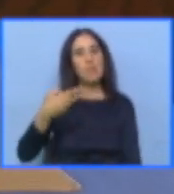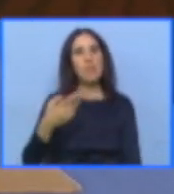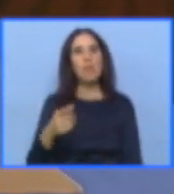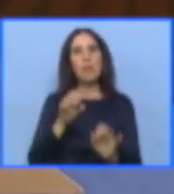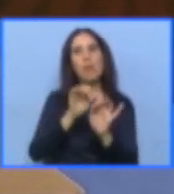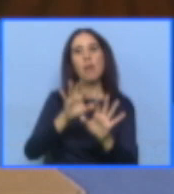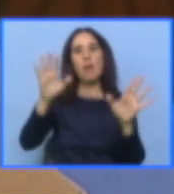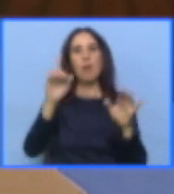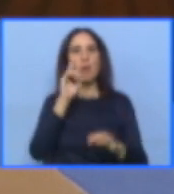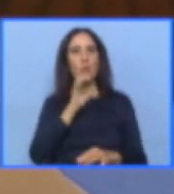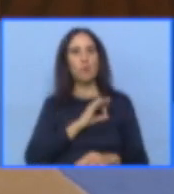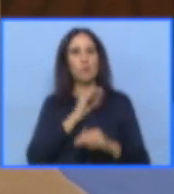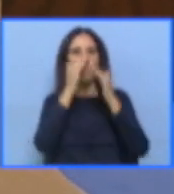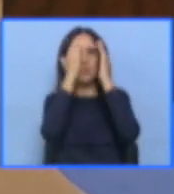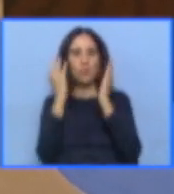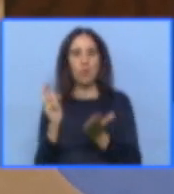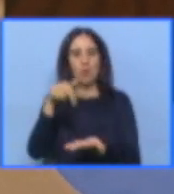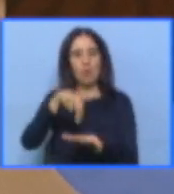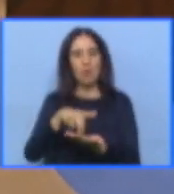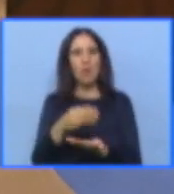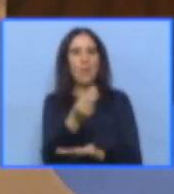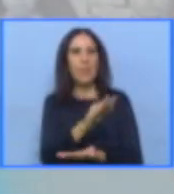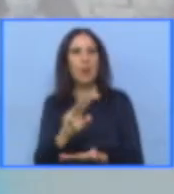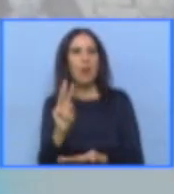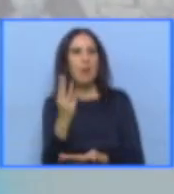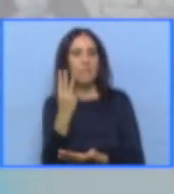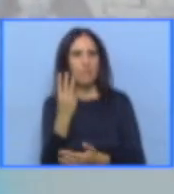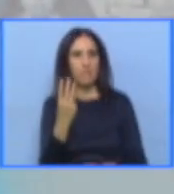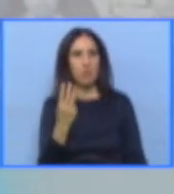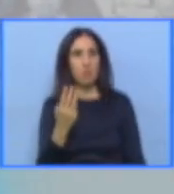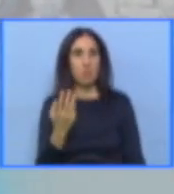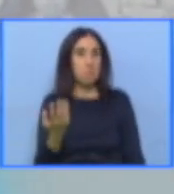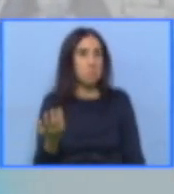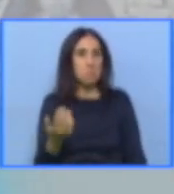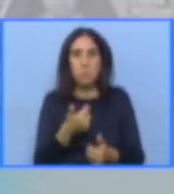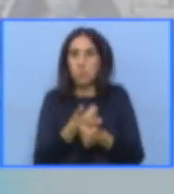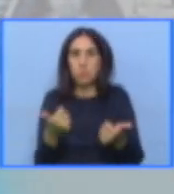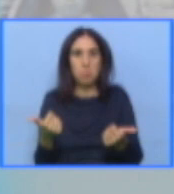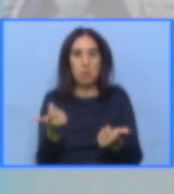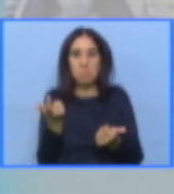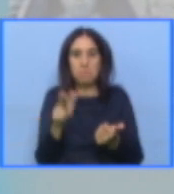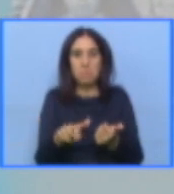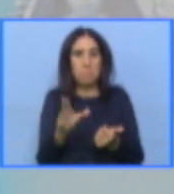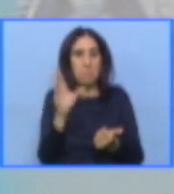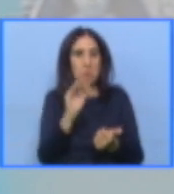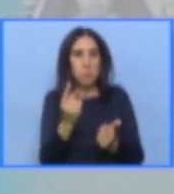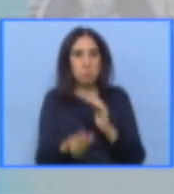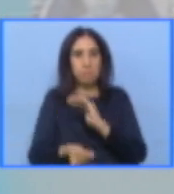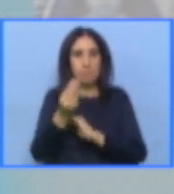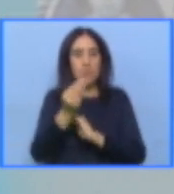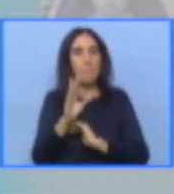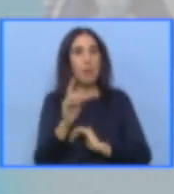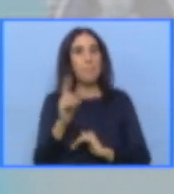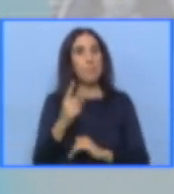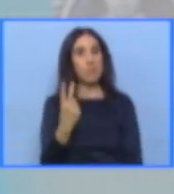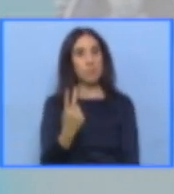que Nossa Senhora apareceu a três crianças. Bem, a coisa, tudo bem, é mais um fenómeno, só que na segunda